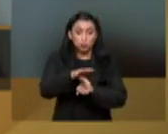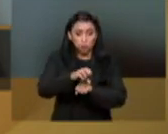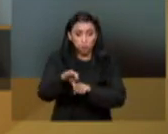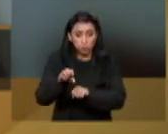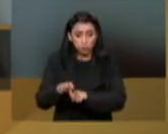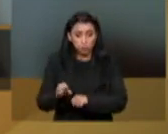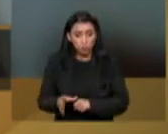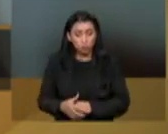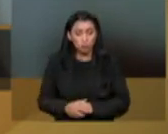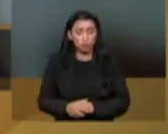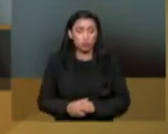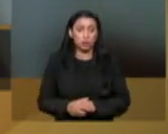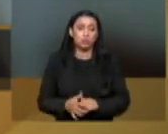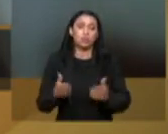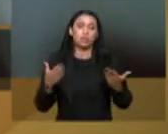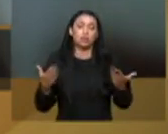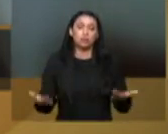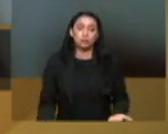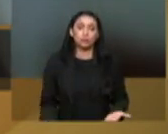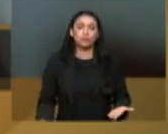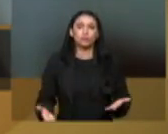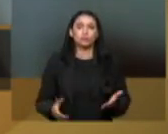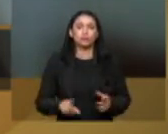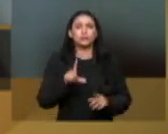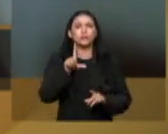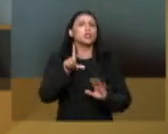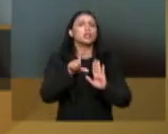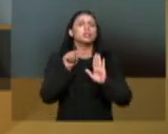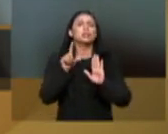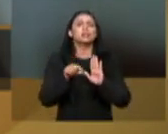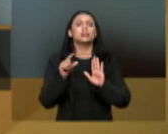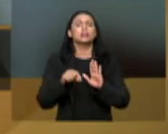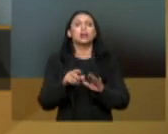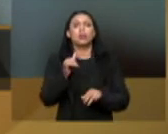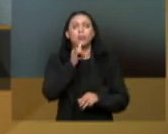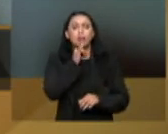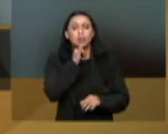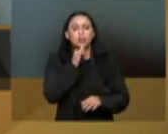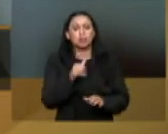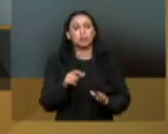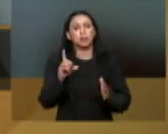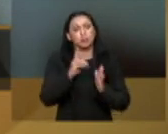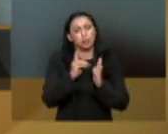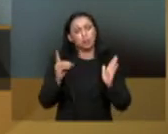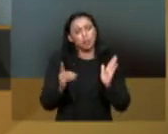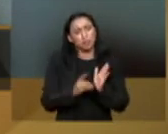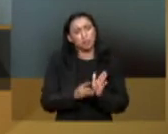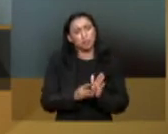distribuidores. Nessa toada, destaco, por exemplo, que com o decreto